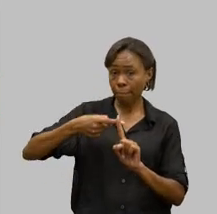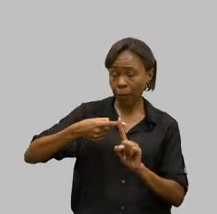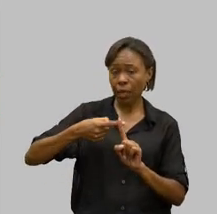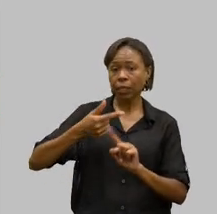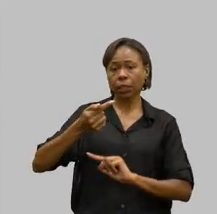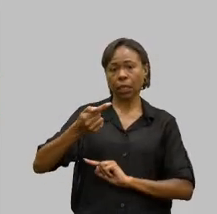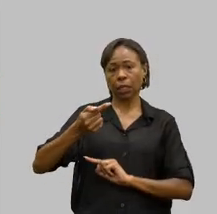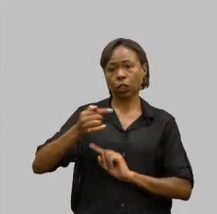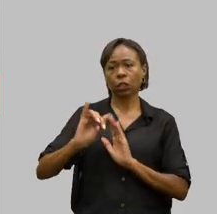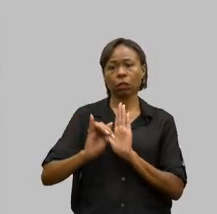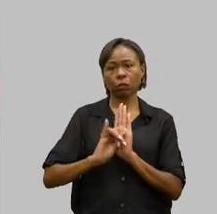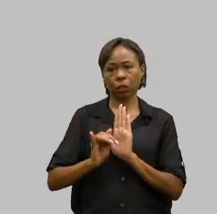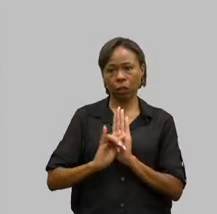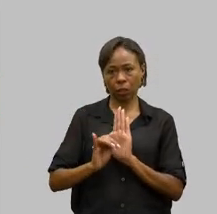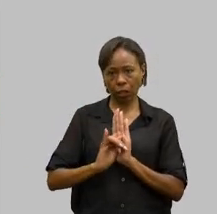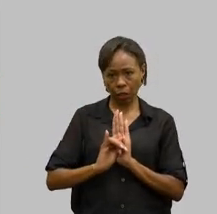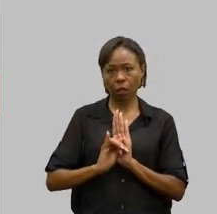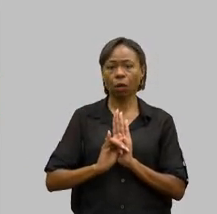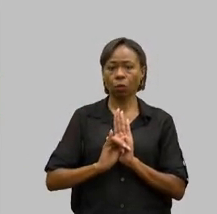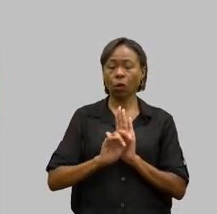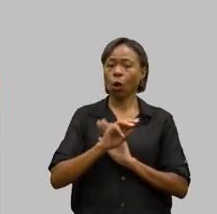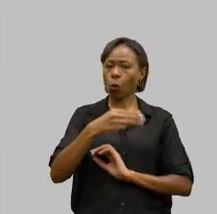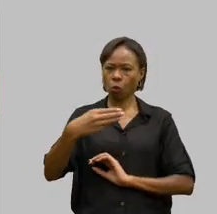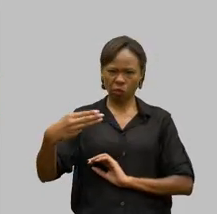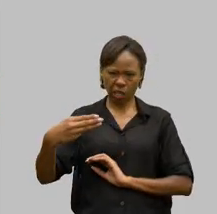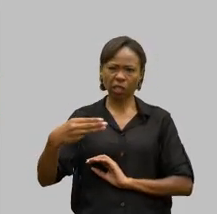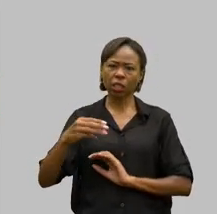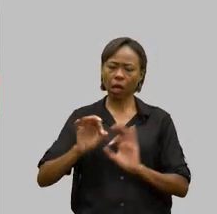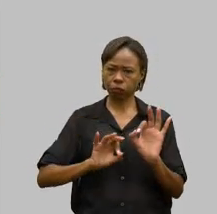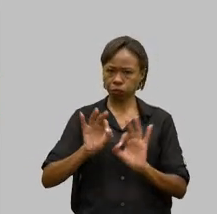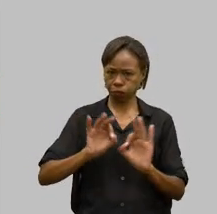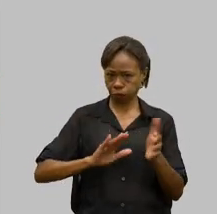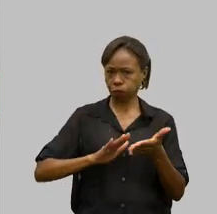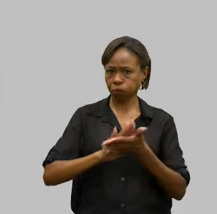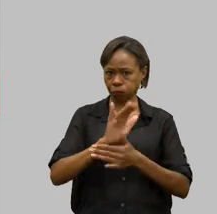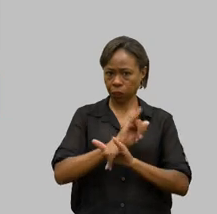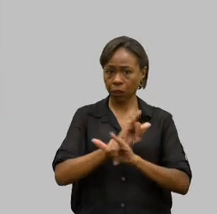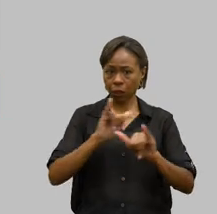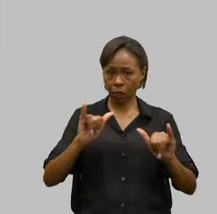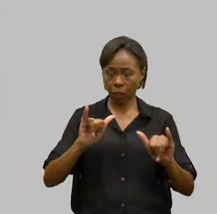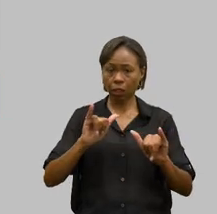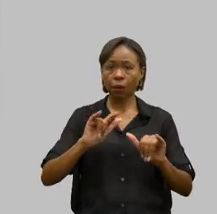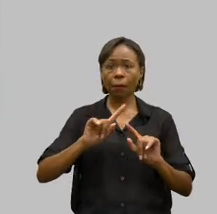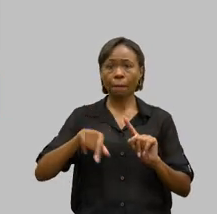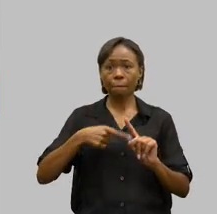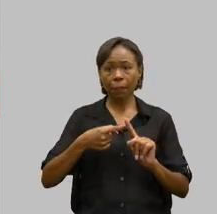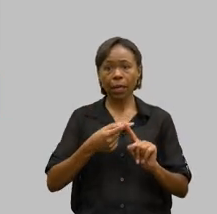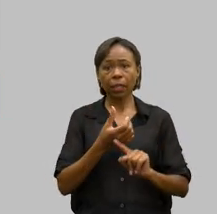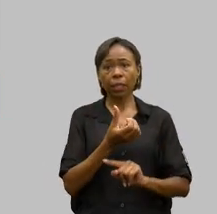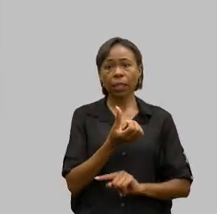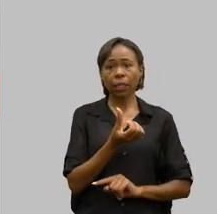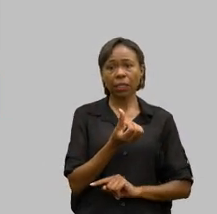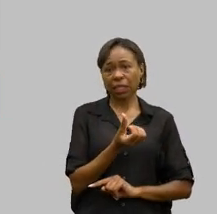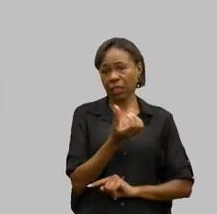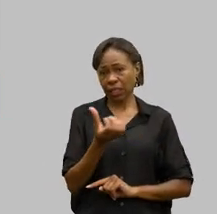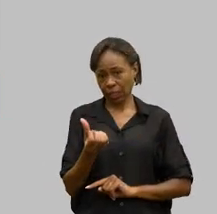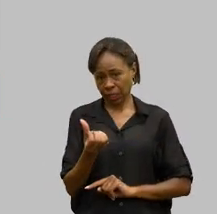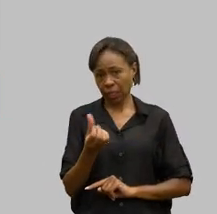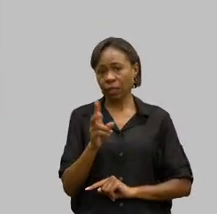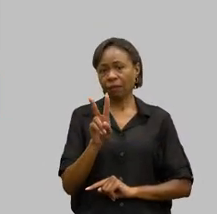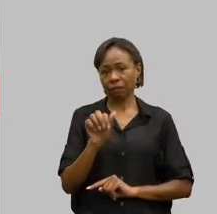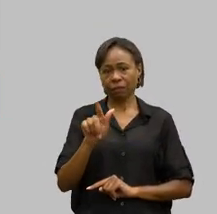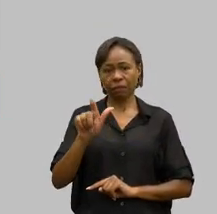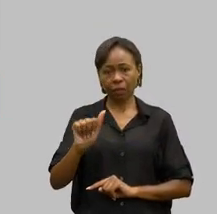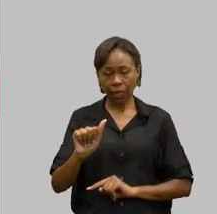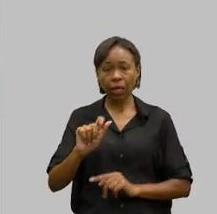UENG irá, já está lançando, com novos concursos, mais 66 vagas, e uma novidade, a Unimontes, que terá